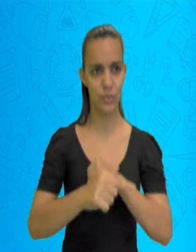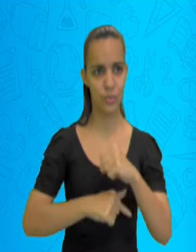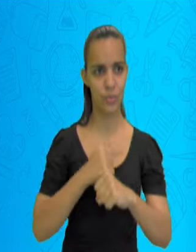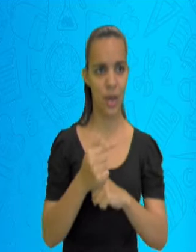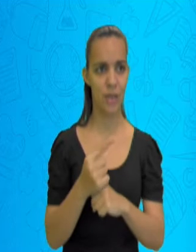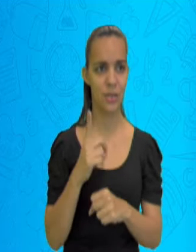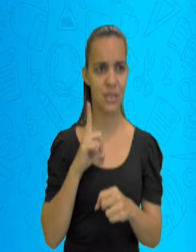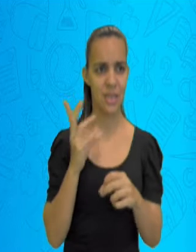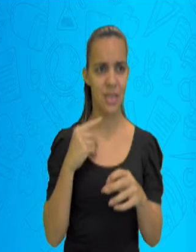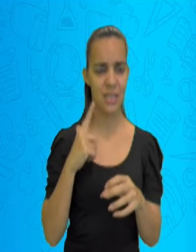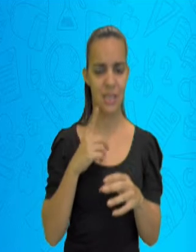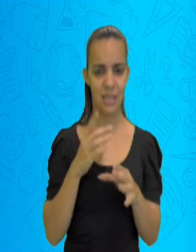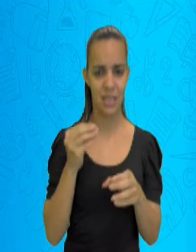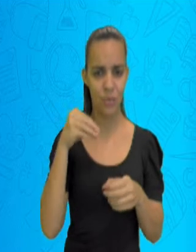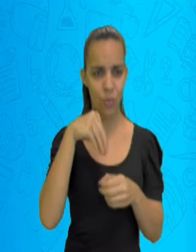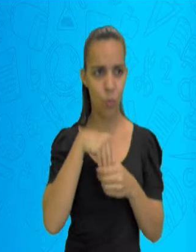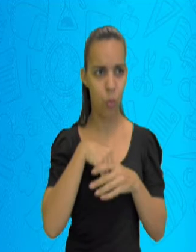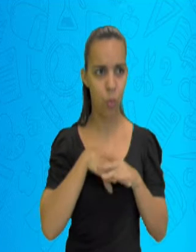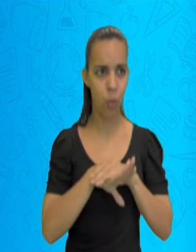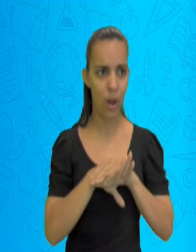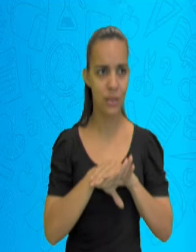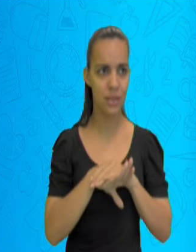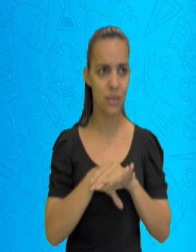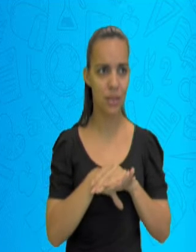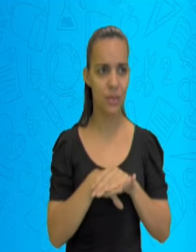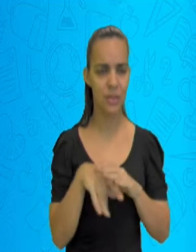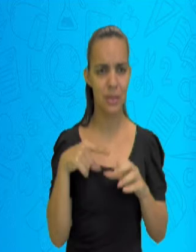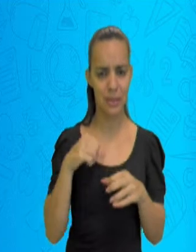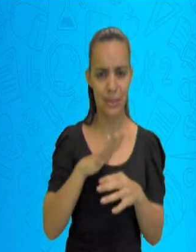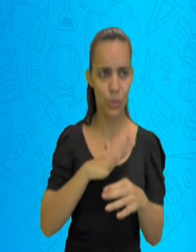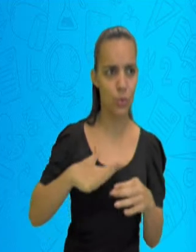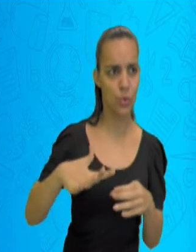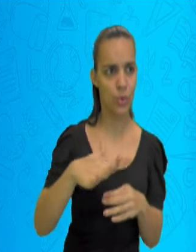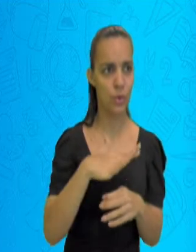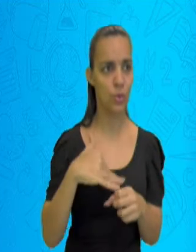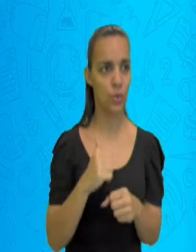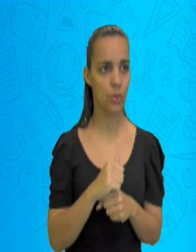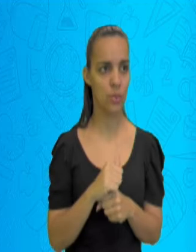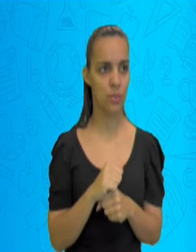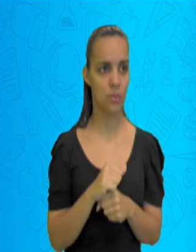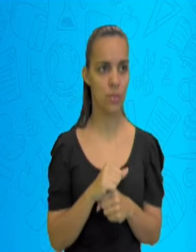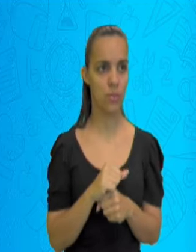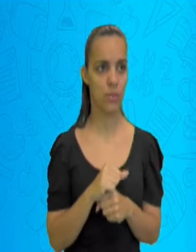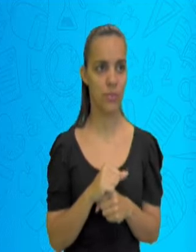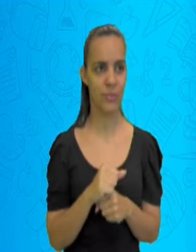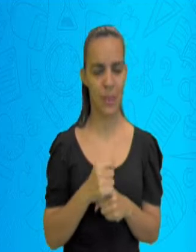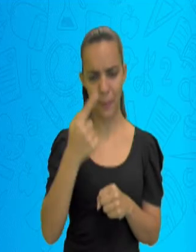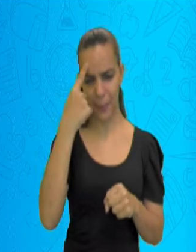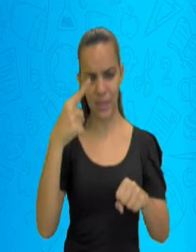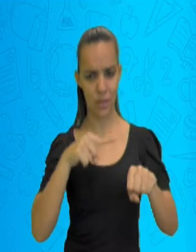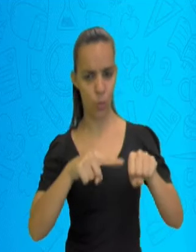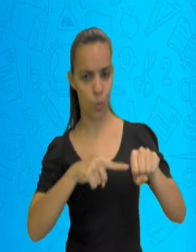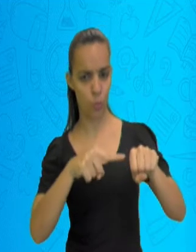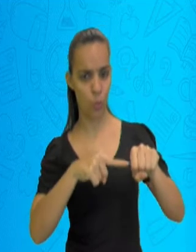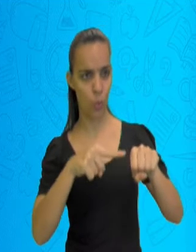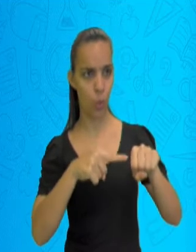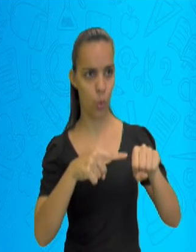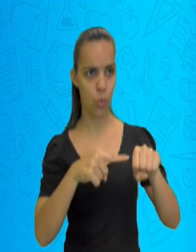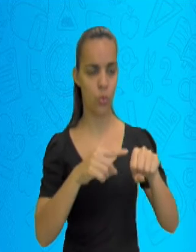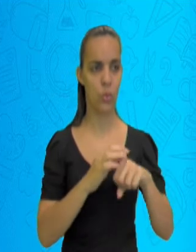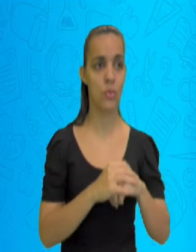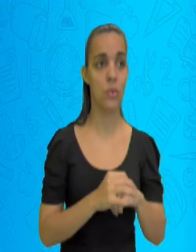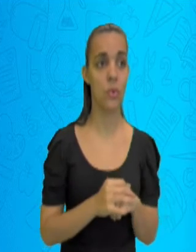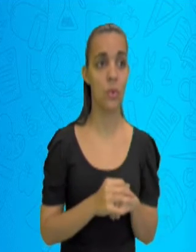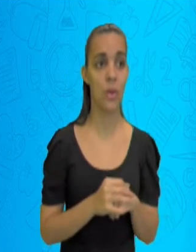região central. Esta região central foi denominada núcleo. E é exatamente